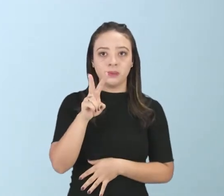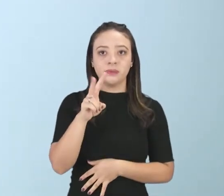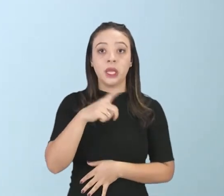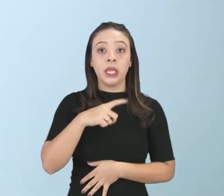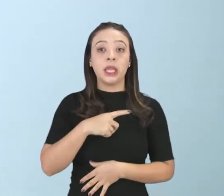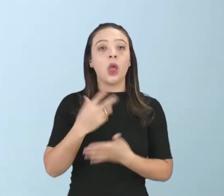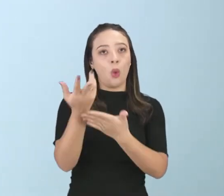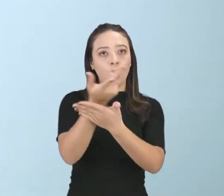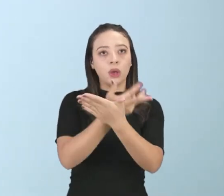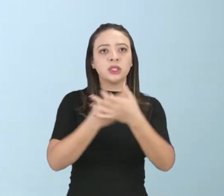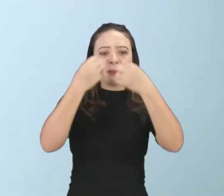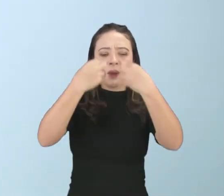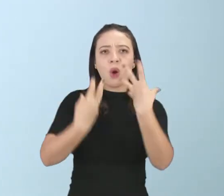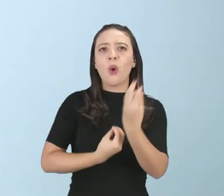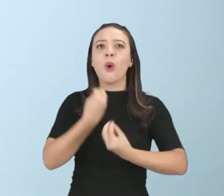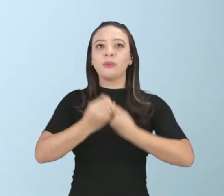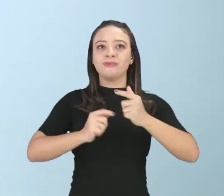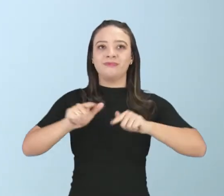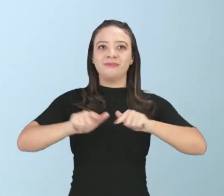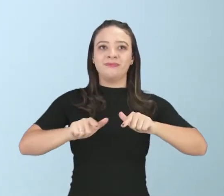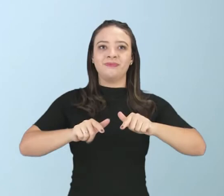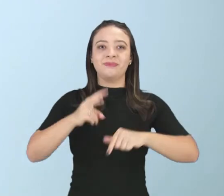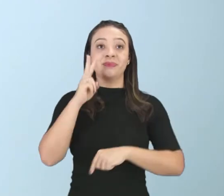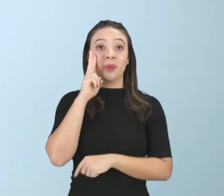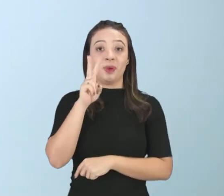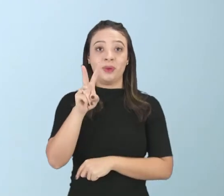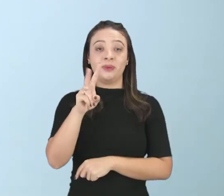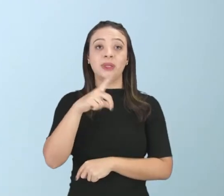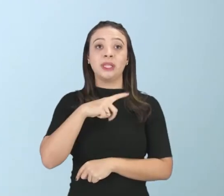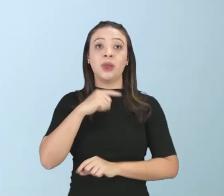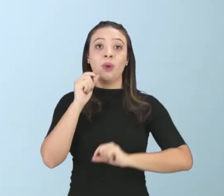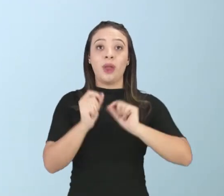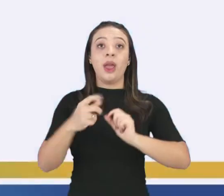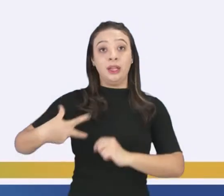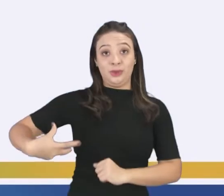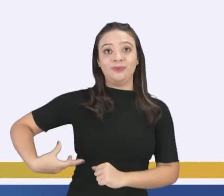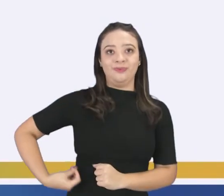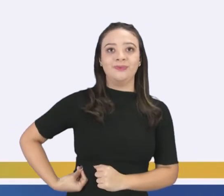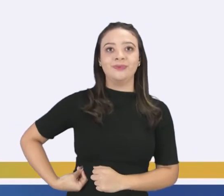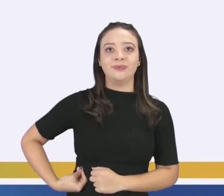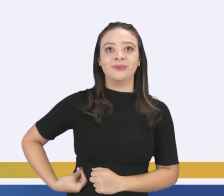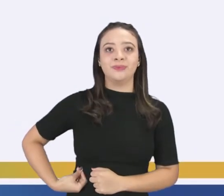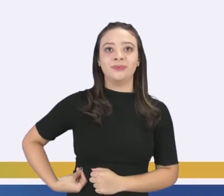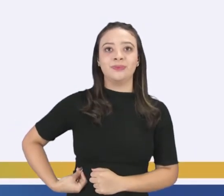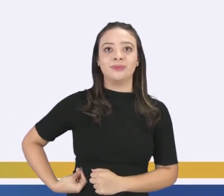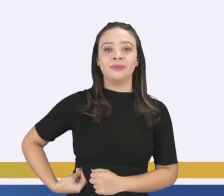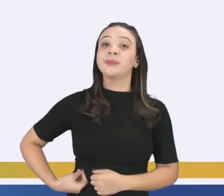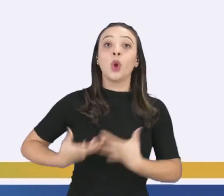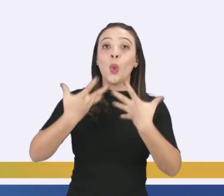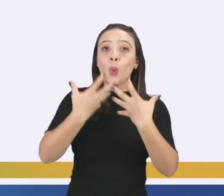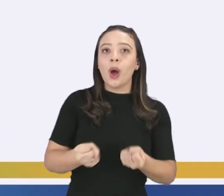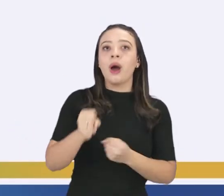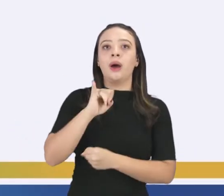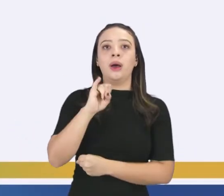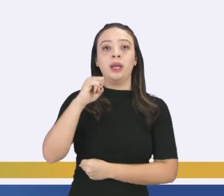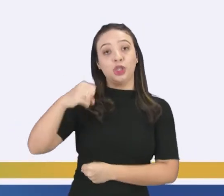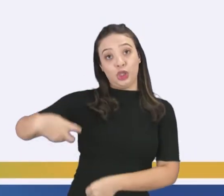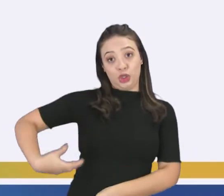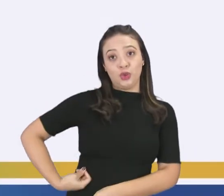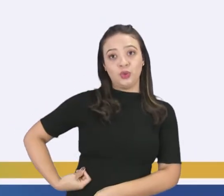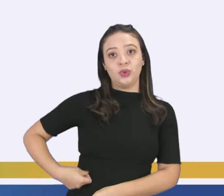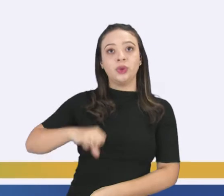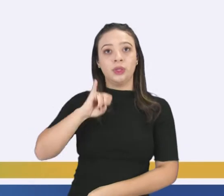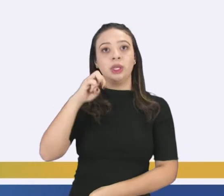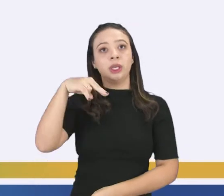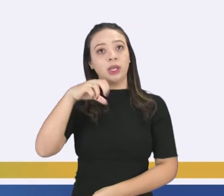desenho explicando como funciona, né? Tá vendo ali? Na presença da insulina, o receptor de insulina, que é o glicose,